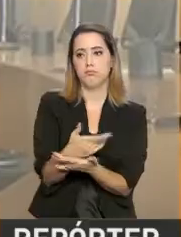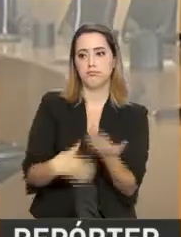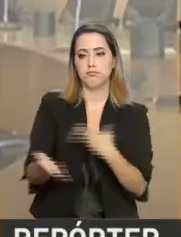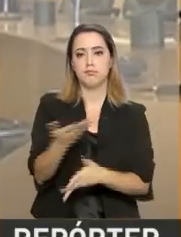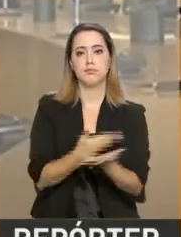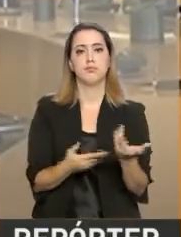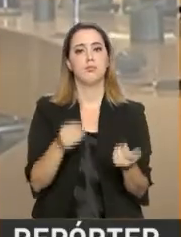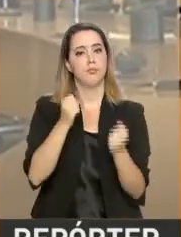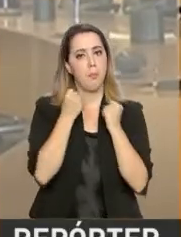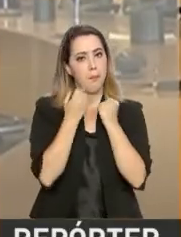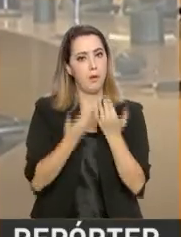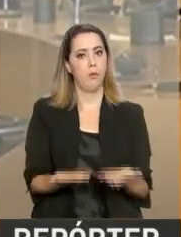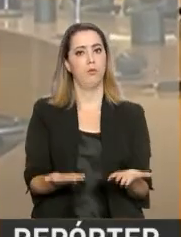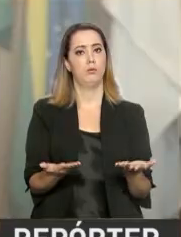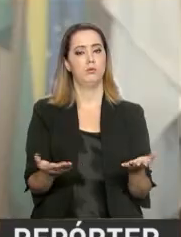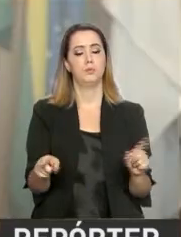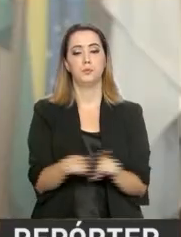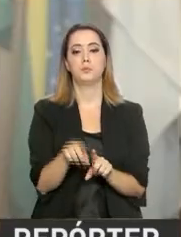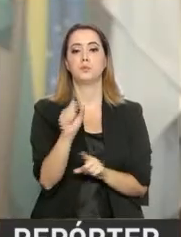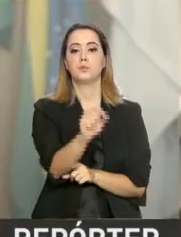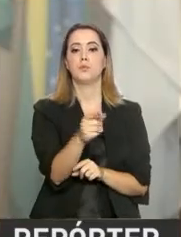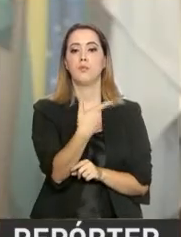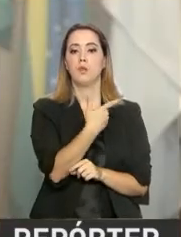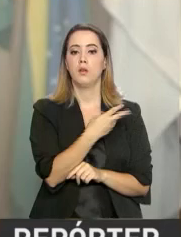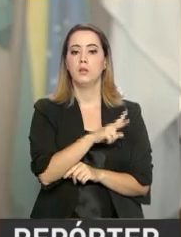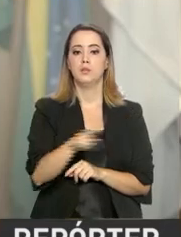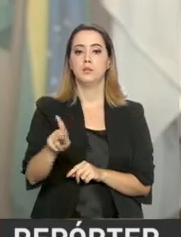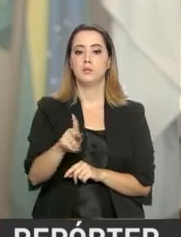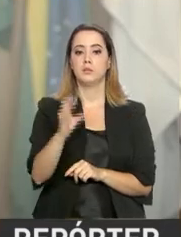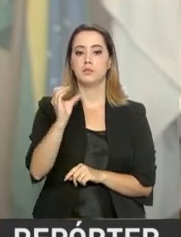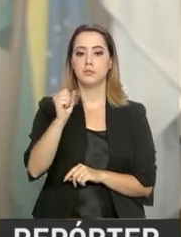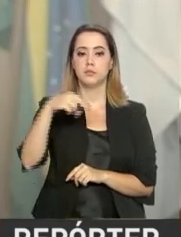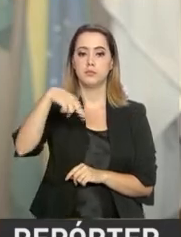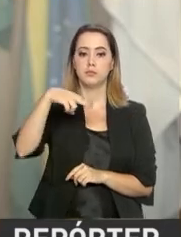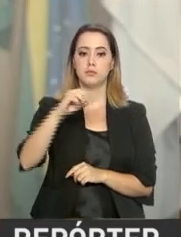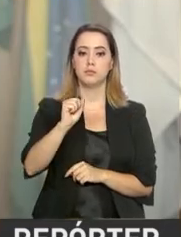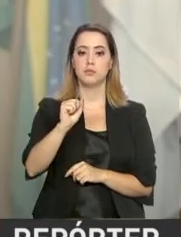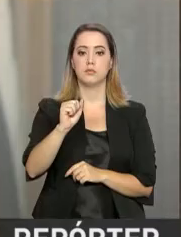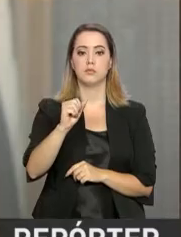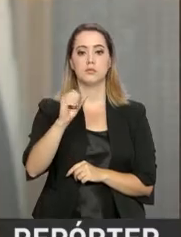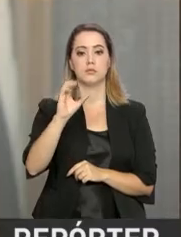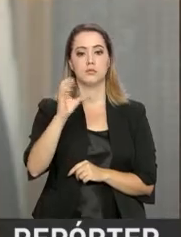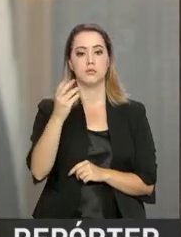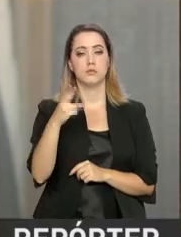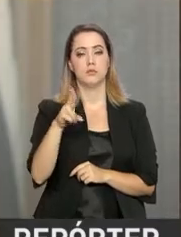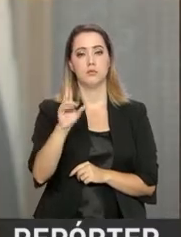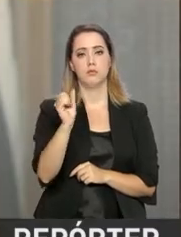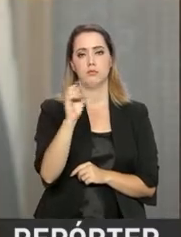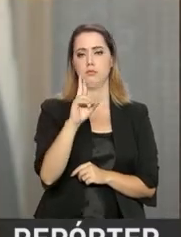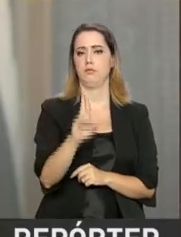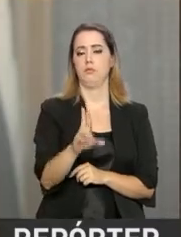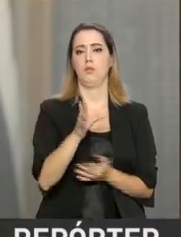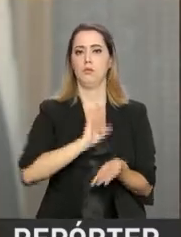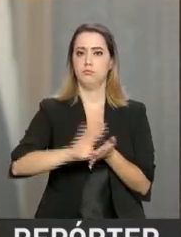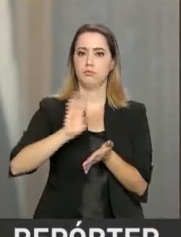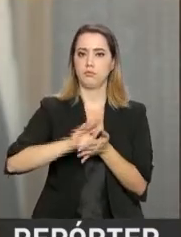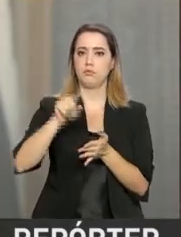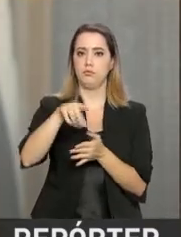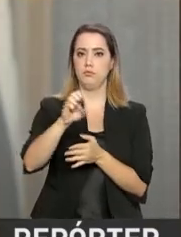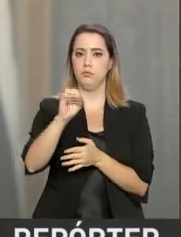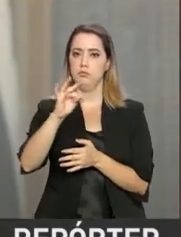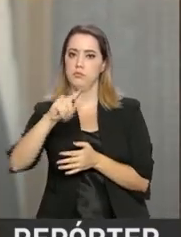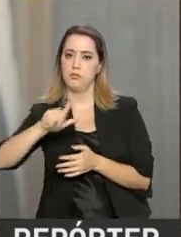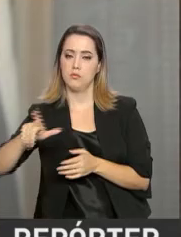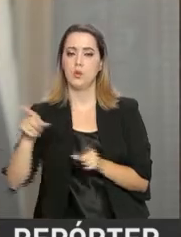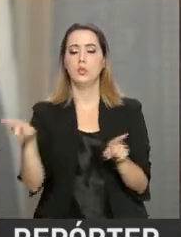para o presidente da união da indústria de cana de açúcar que representa os produtores de são paulo investir no etanol é também investir em